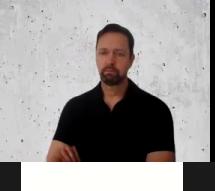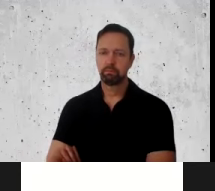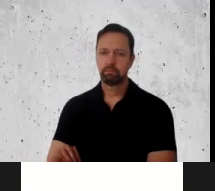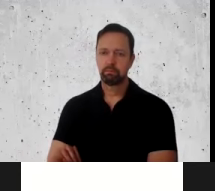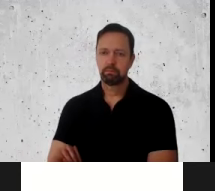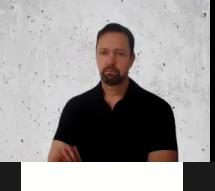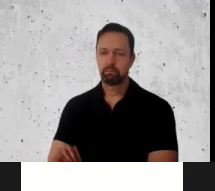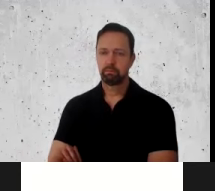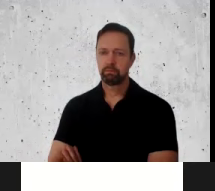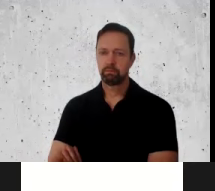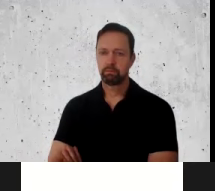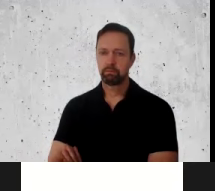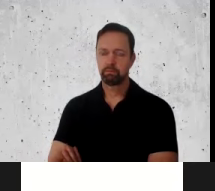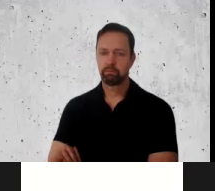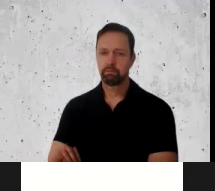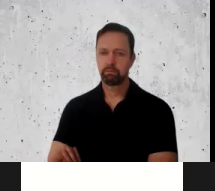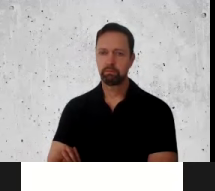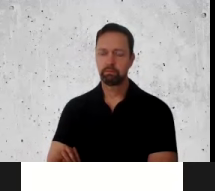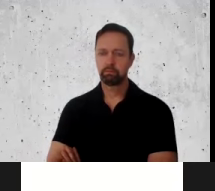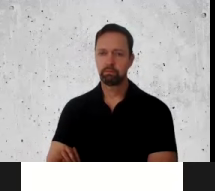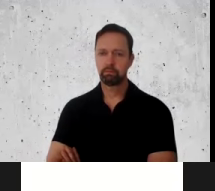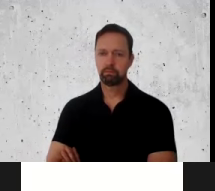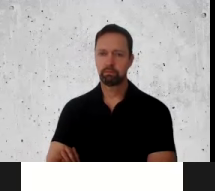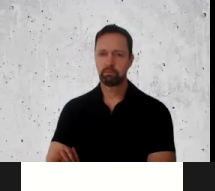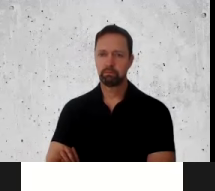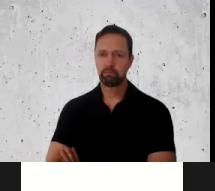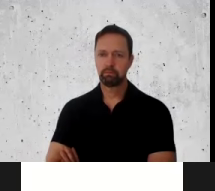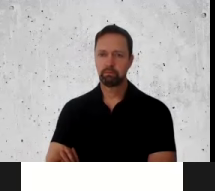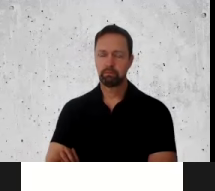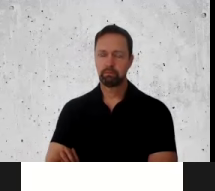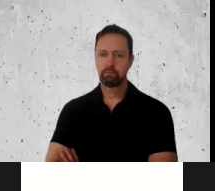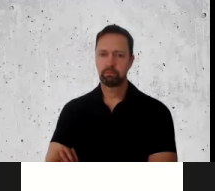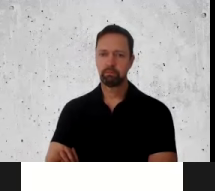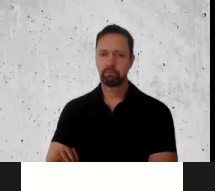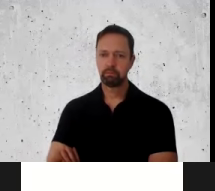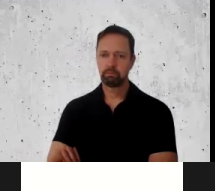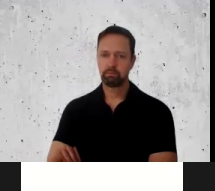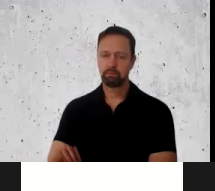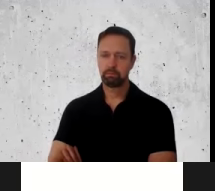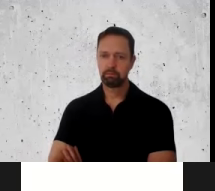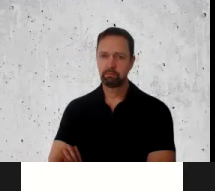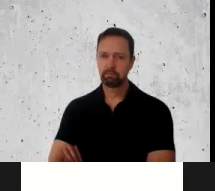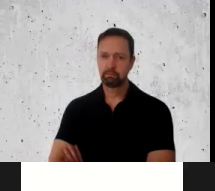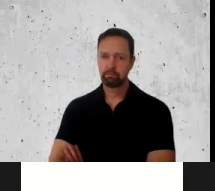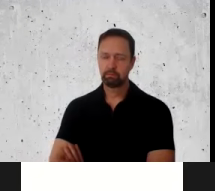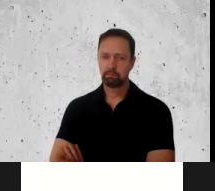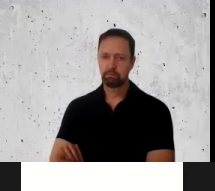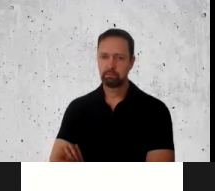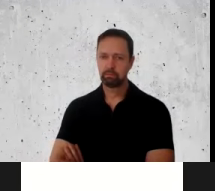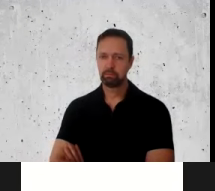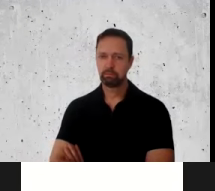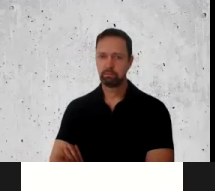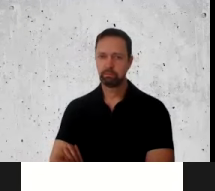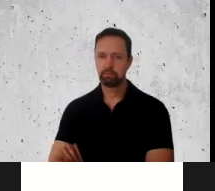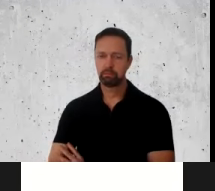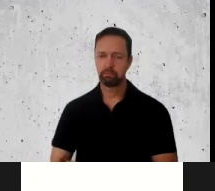você precisa ter um poder que exerce um poder de forma contramajoritária, já que não é eleito,